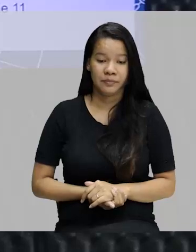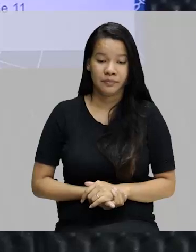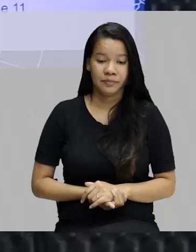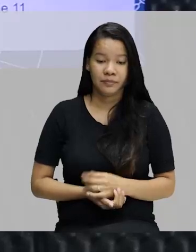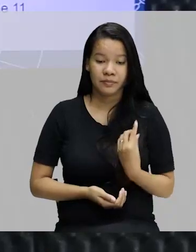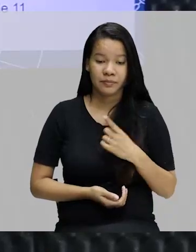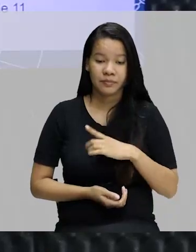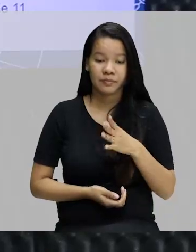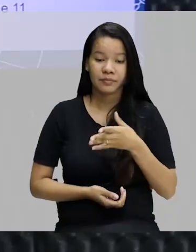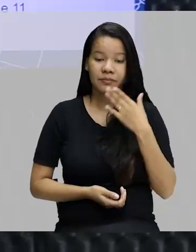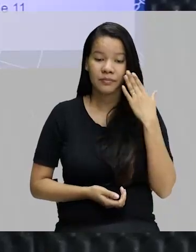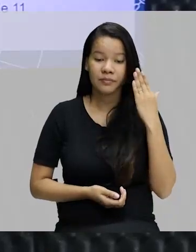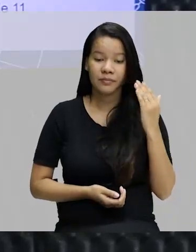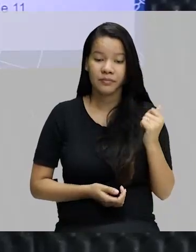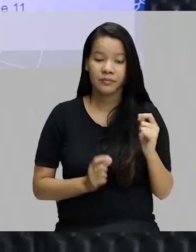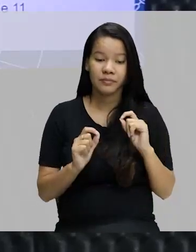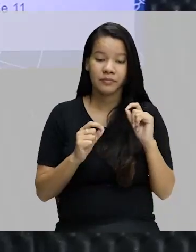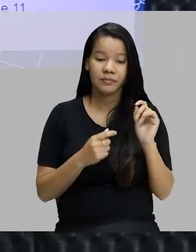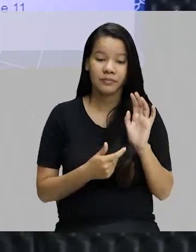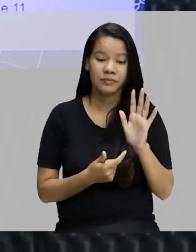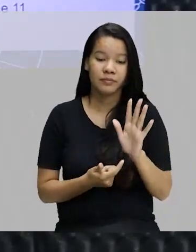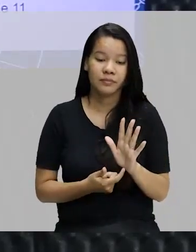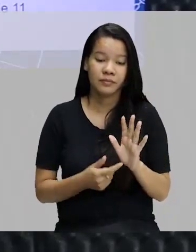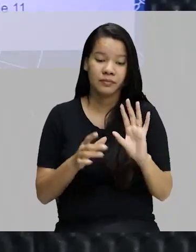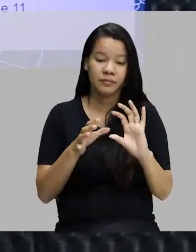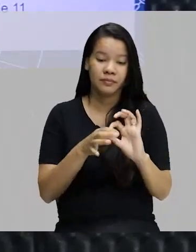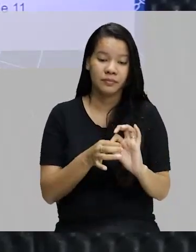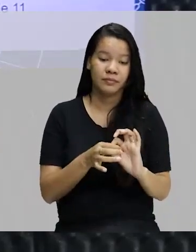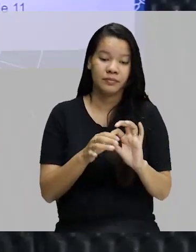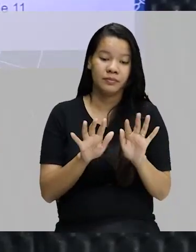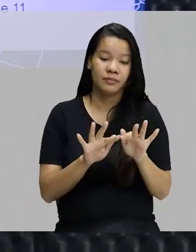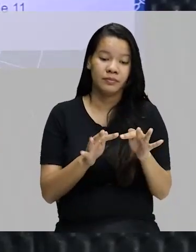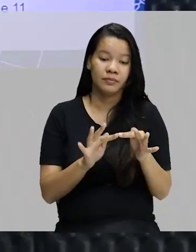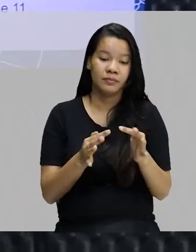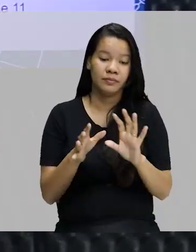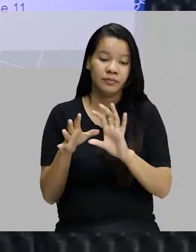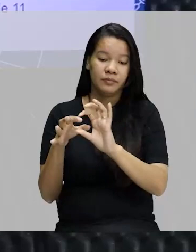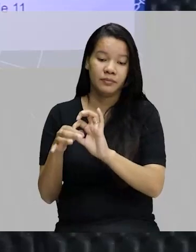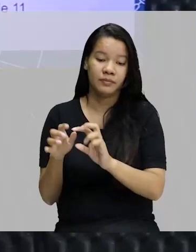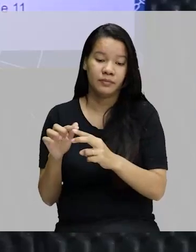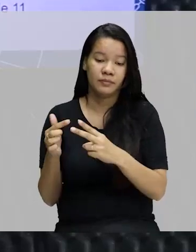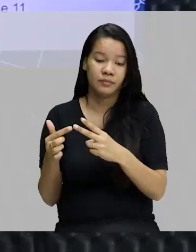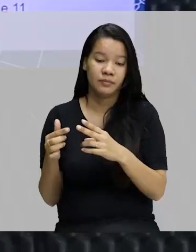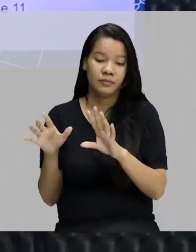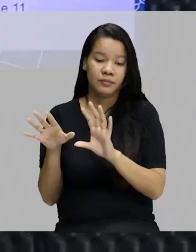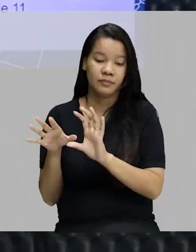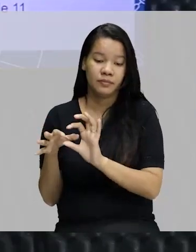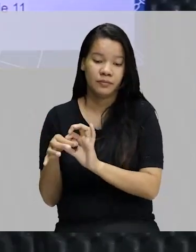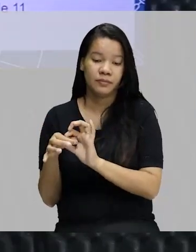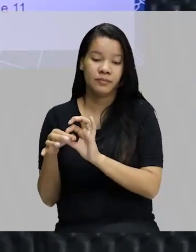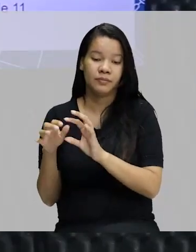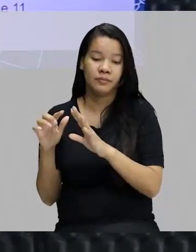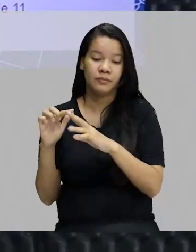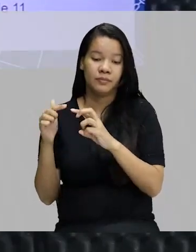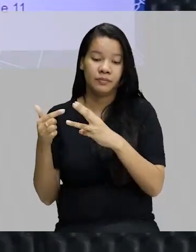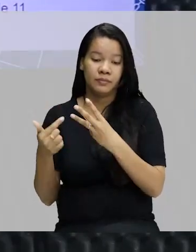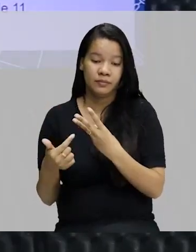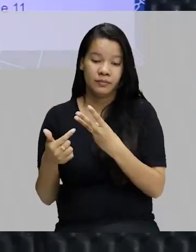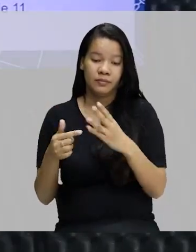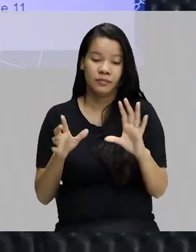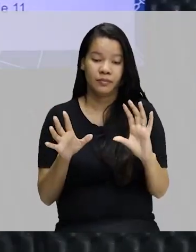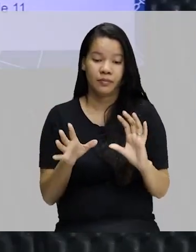Nós sabemos que o carbono executa ligações simples, ligação dupla, ligação tripla. A dupla ou a tripla vai gerar